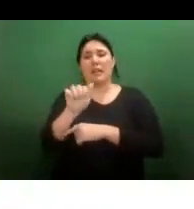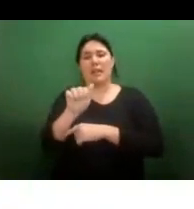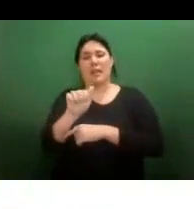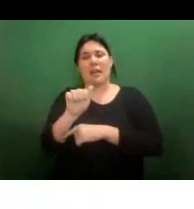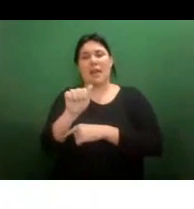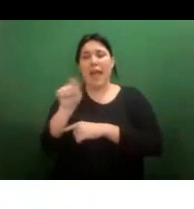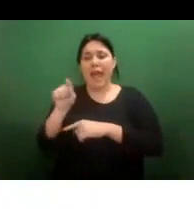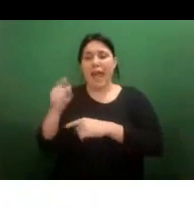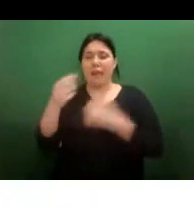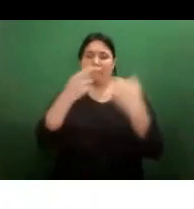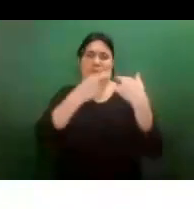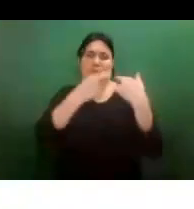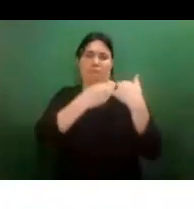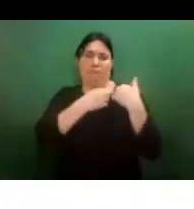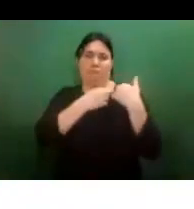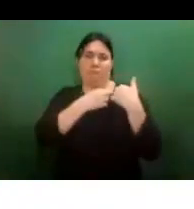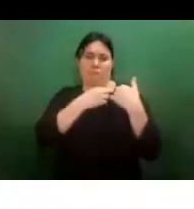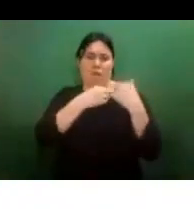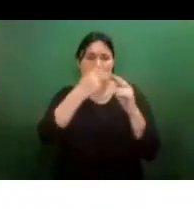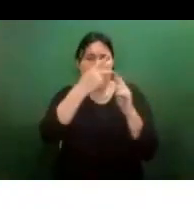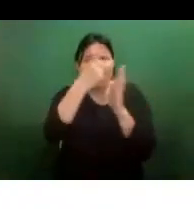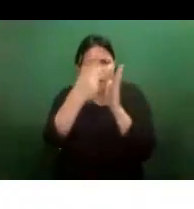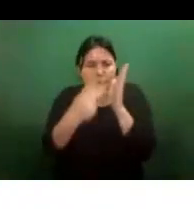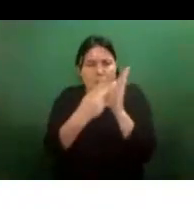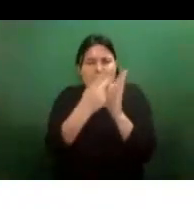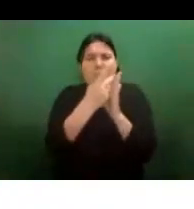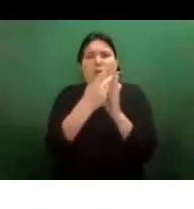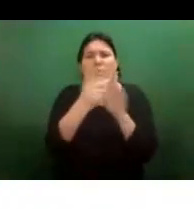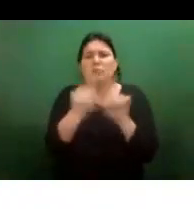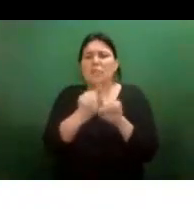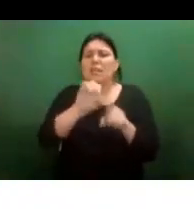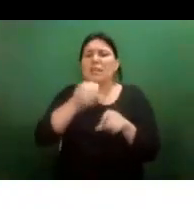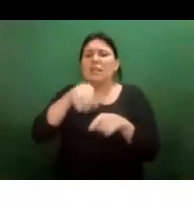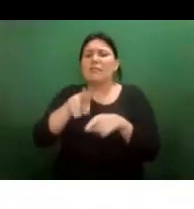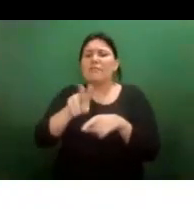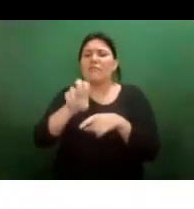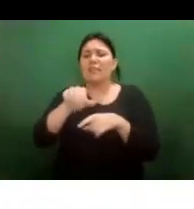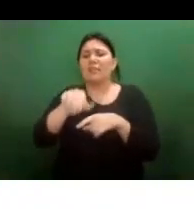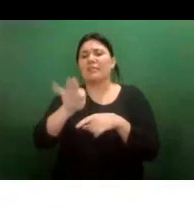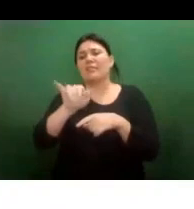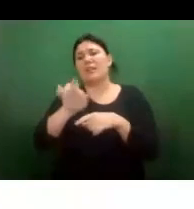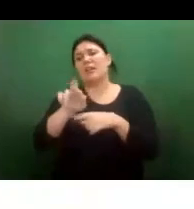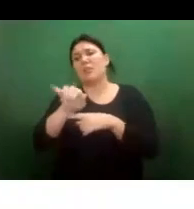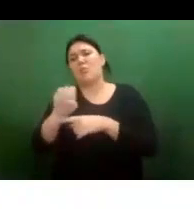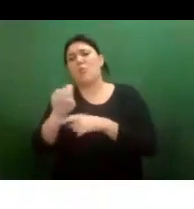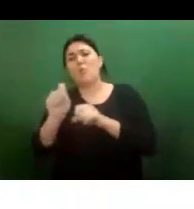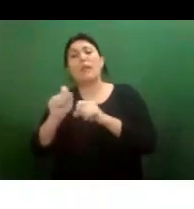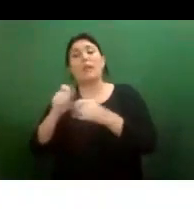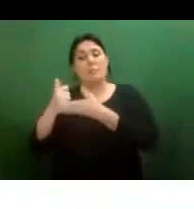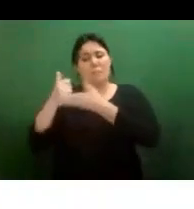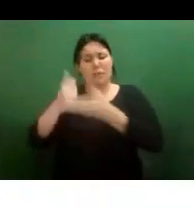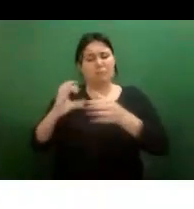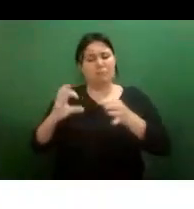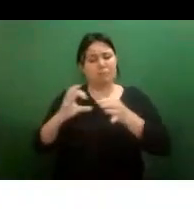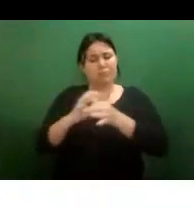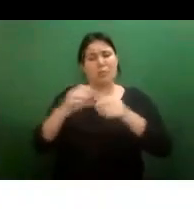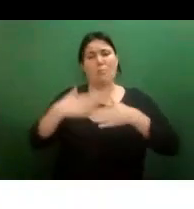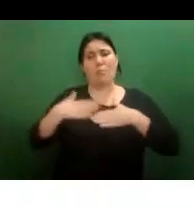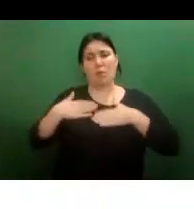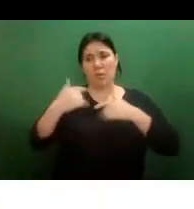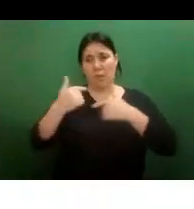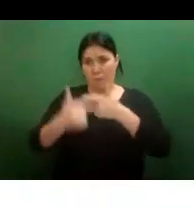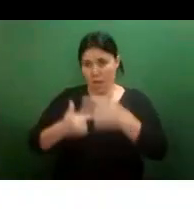mapeamento e inventário, pelas excelentes mediações feitas no seminário e pela constante parceria e incentivo ao meu trabalho.